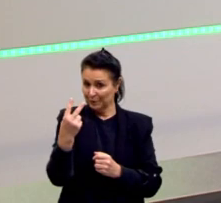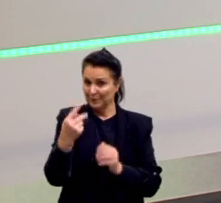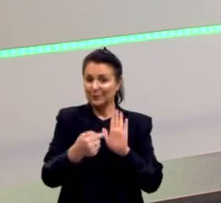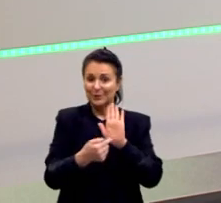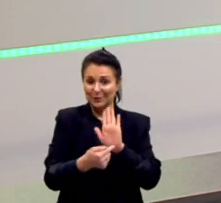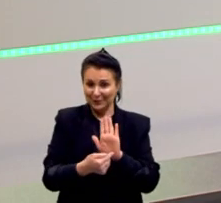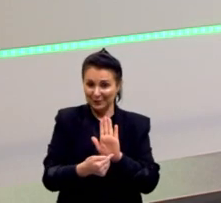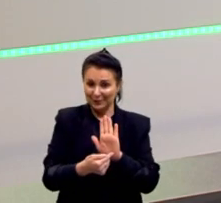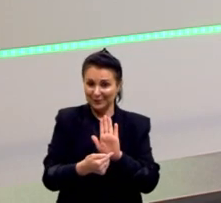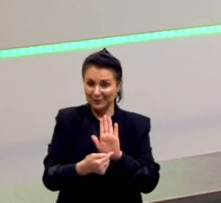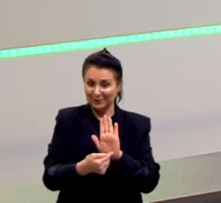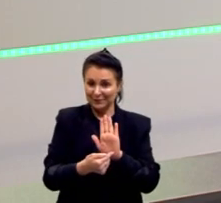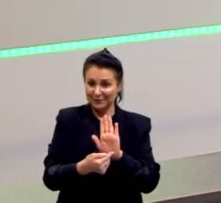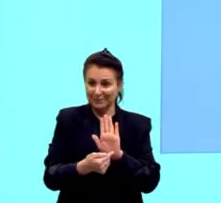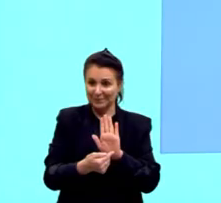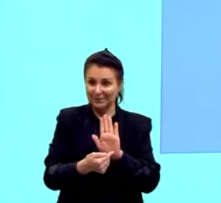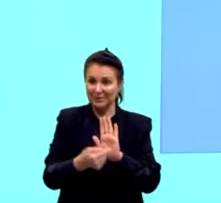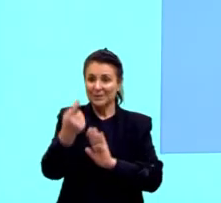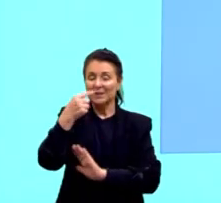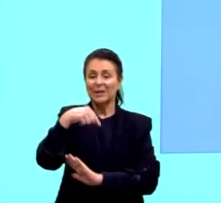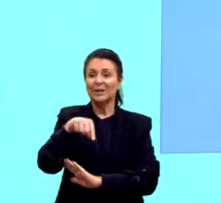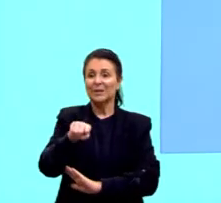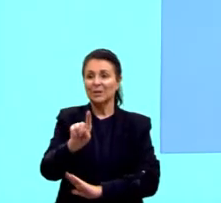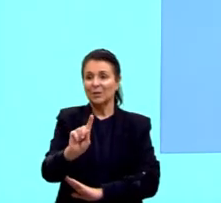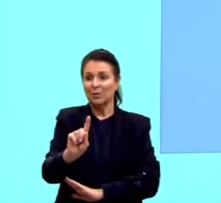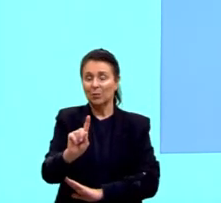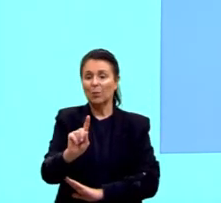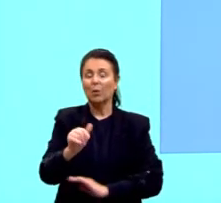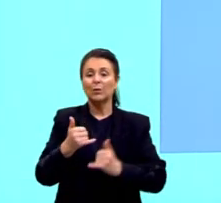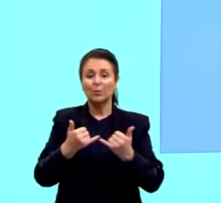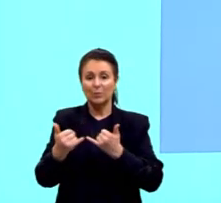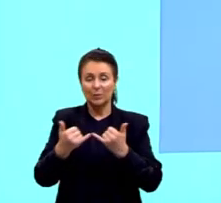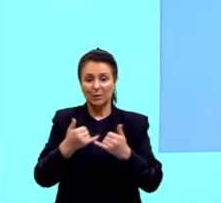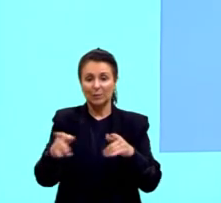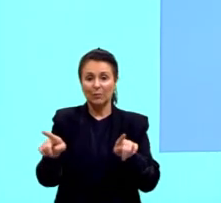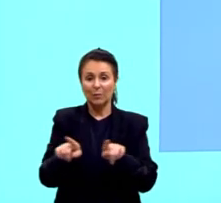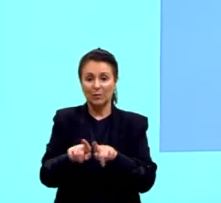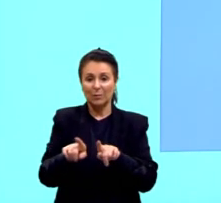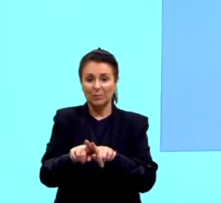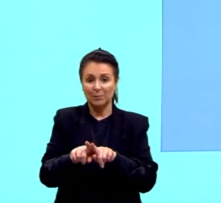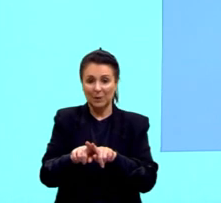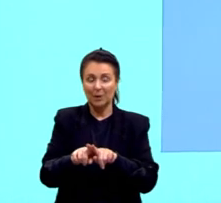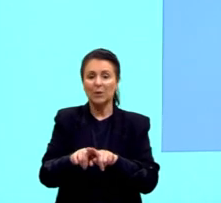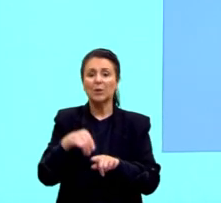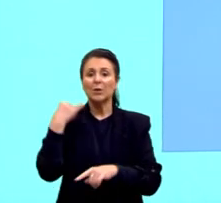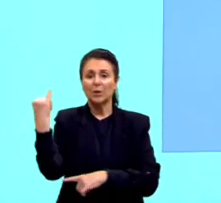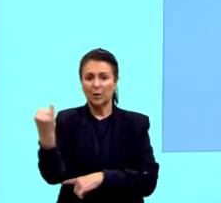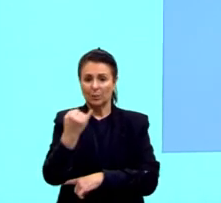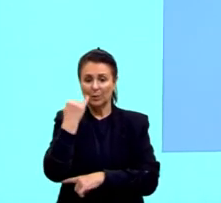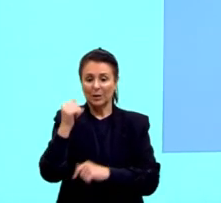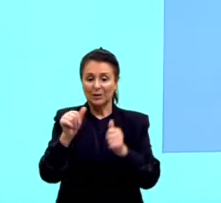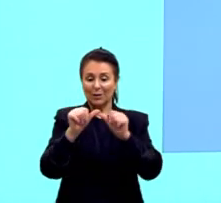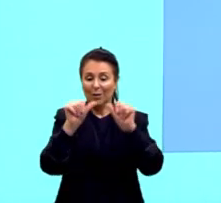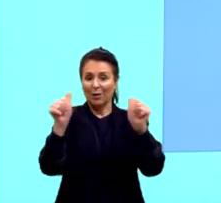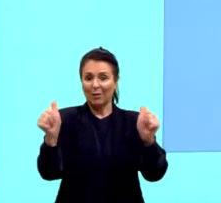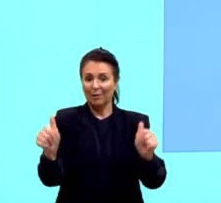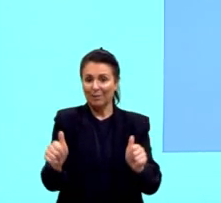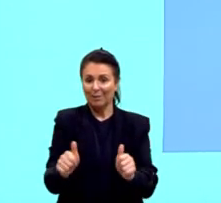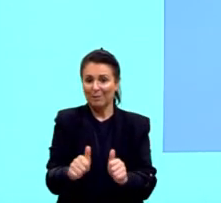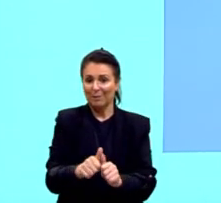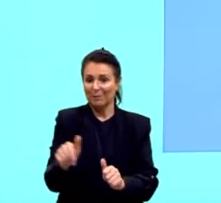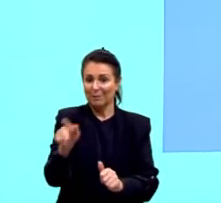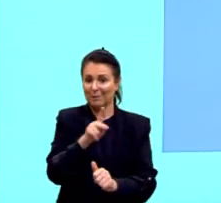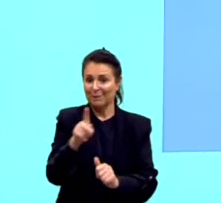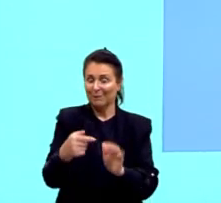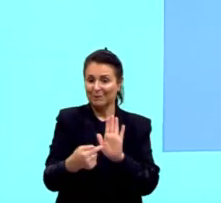essa dedução e um outro exemplo aqui que eu achei nas imagem que eu achei muito legal